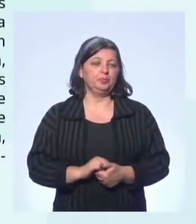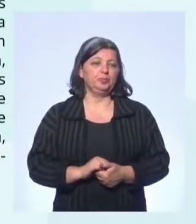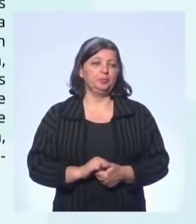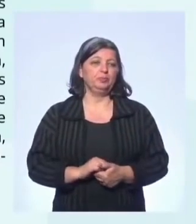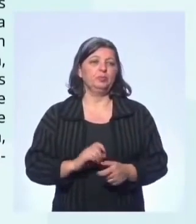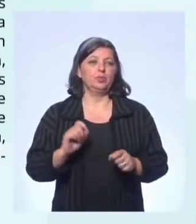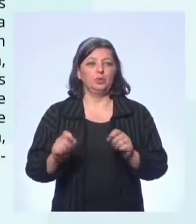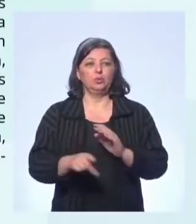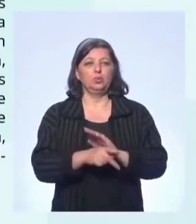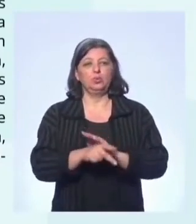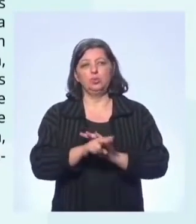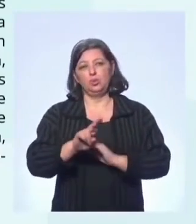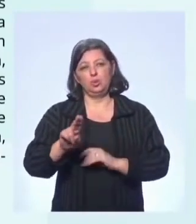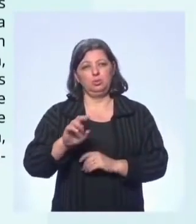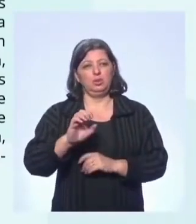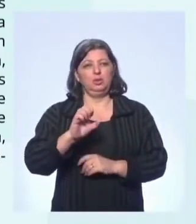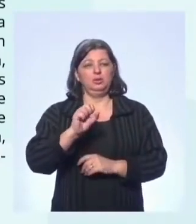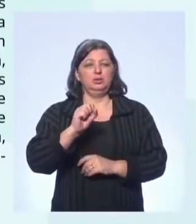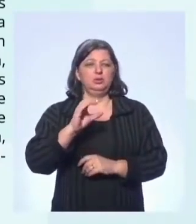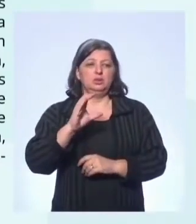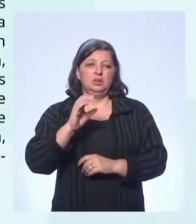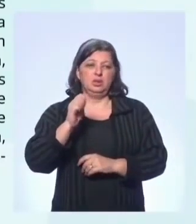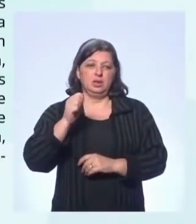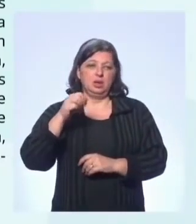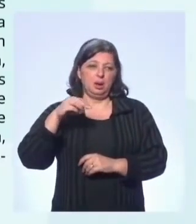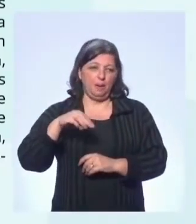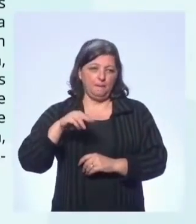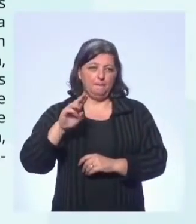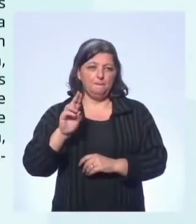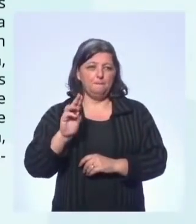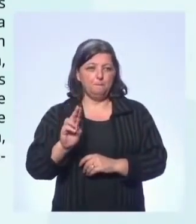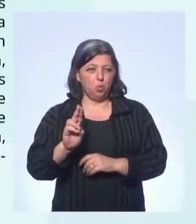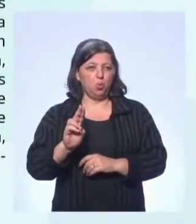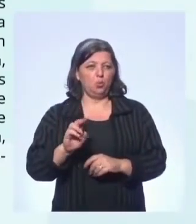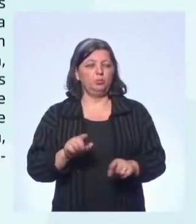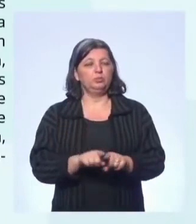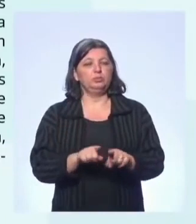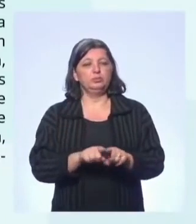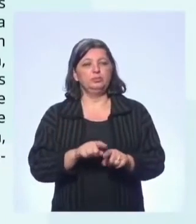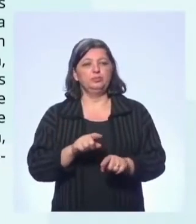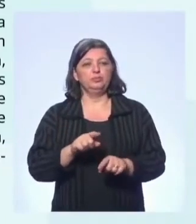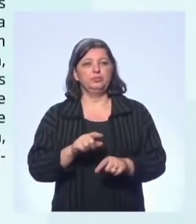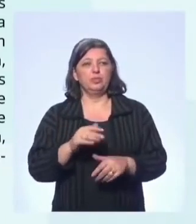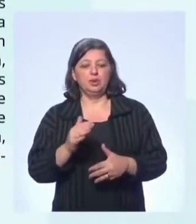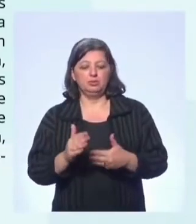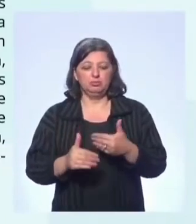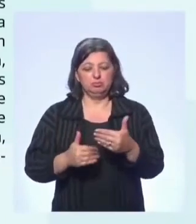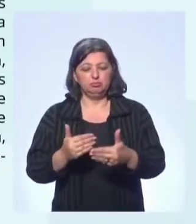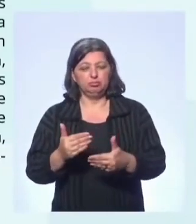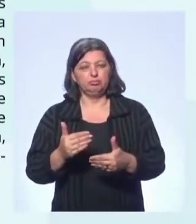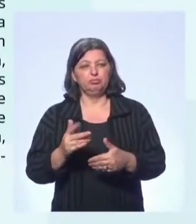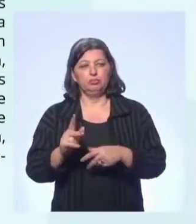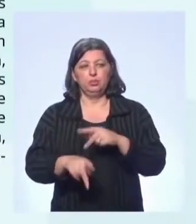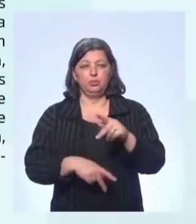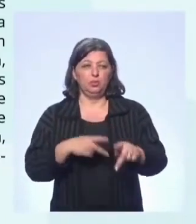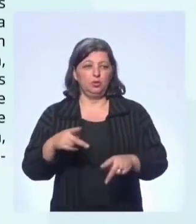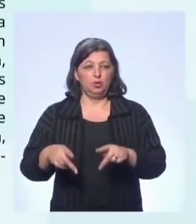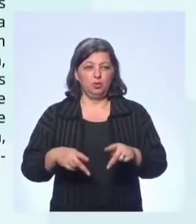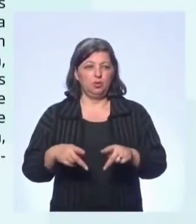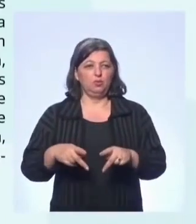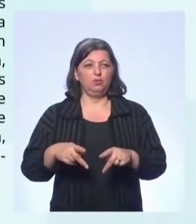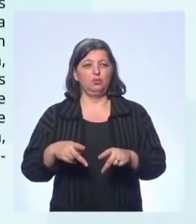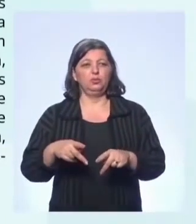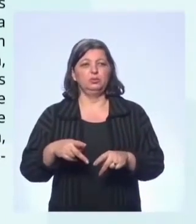como escambo. Aos poucos, os portugueses começaram a cercear a liberdade